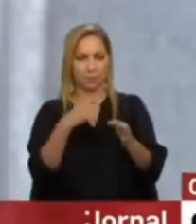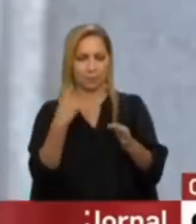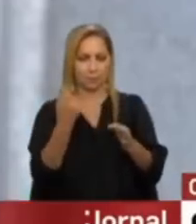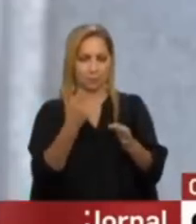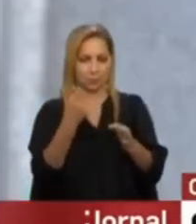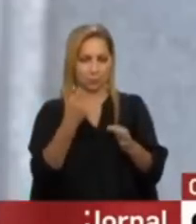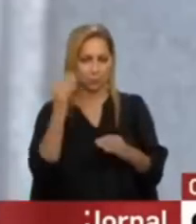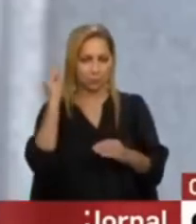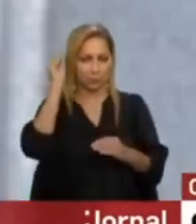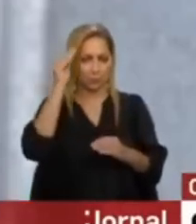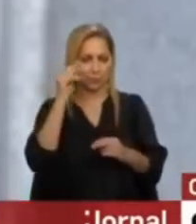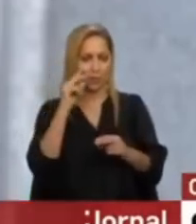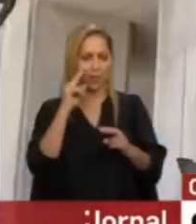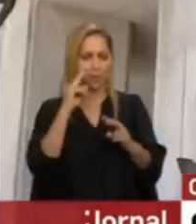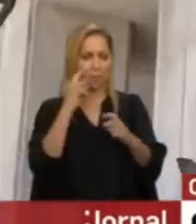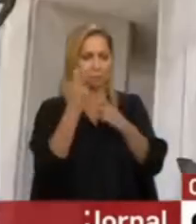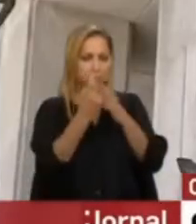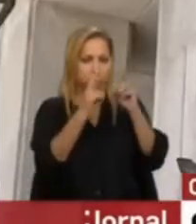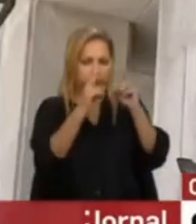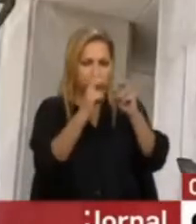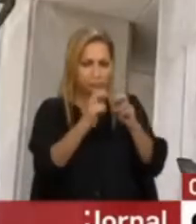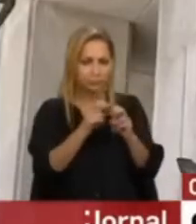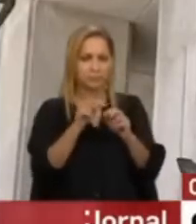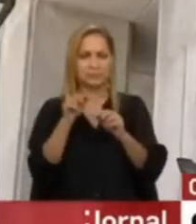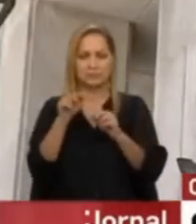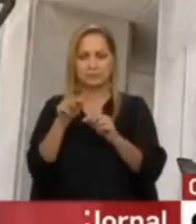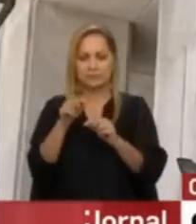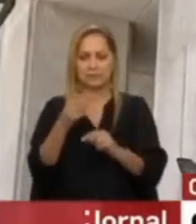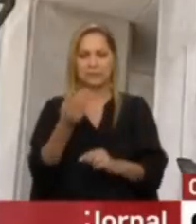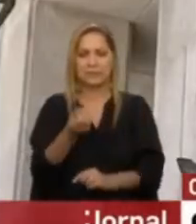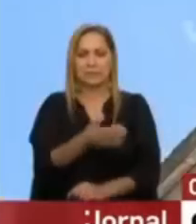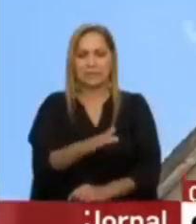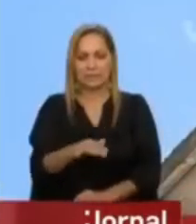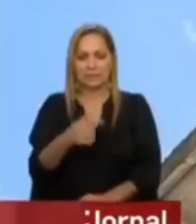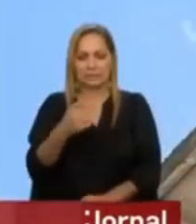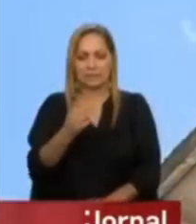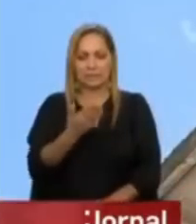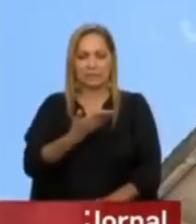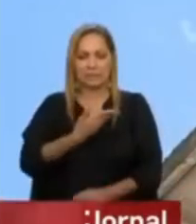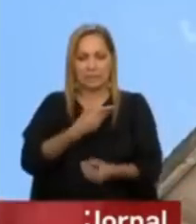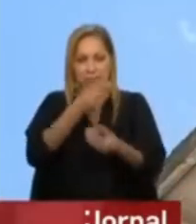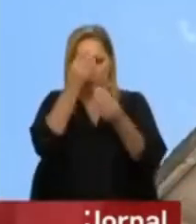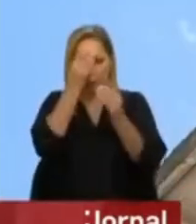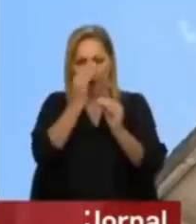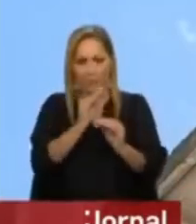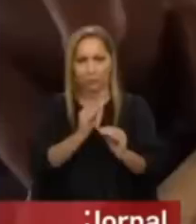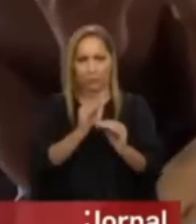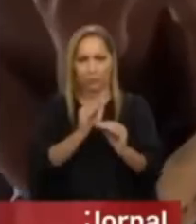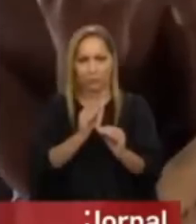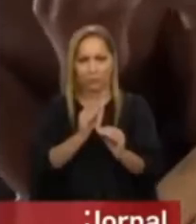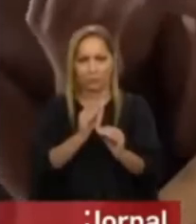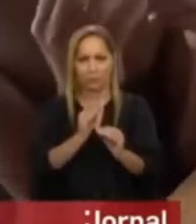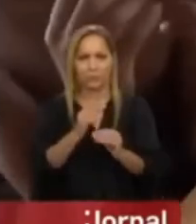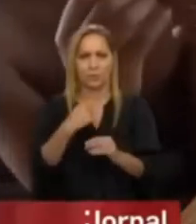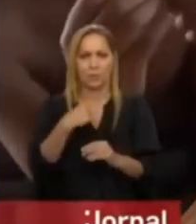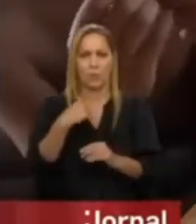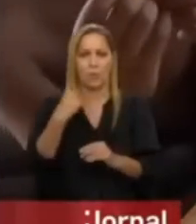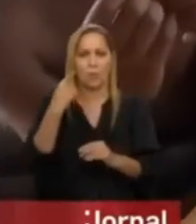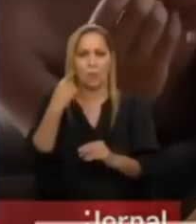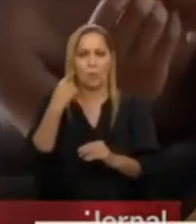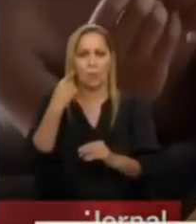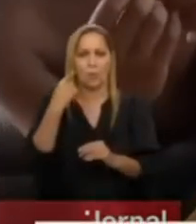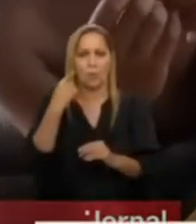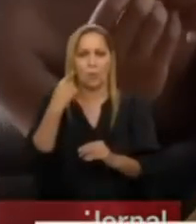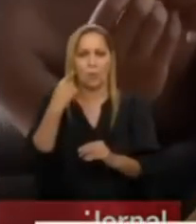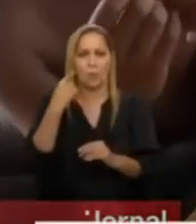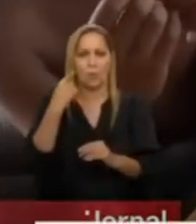República investiga se está a ser cumprido o direito à educação das crianças que ali vivem. I'm not listening to that,